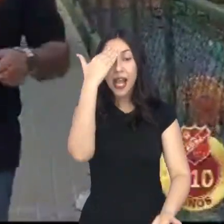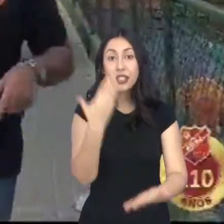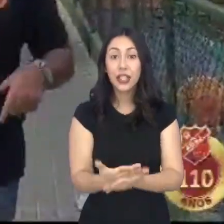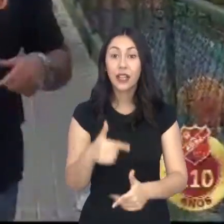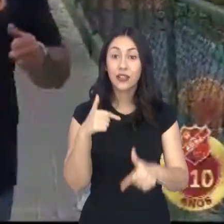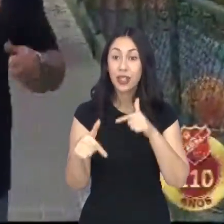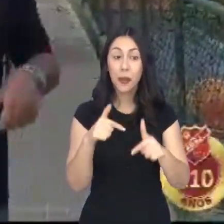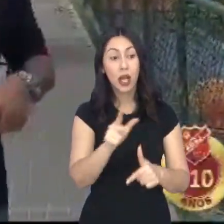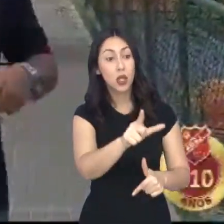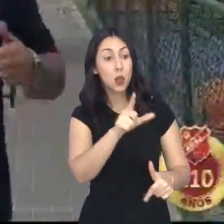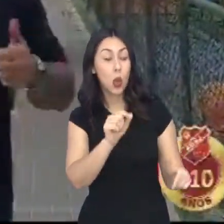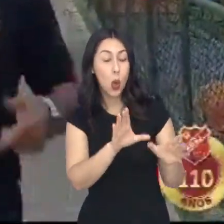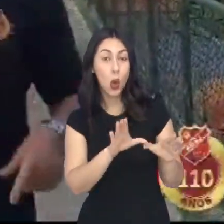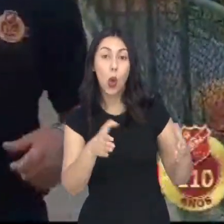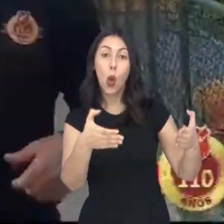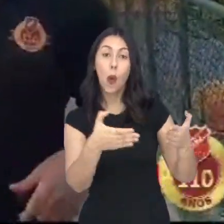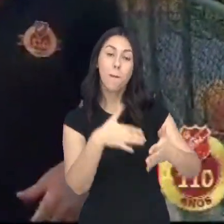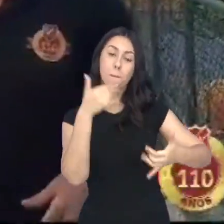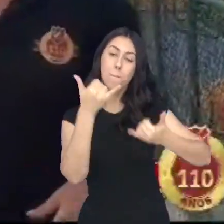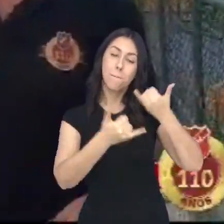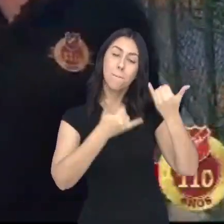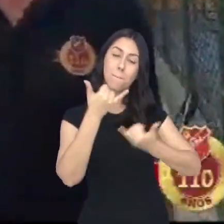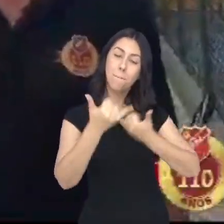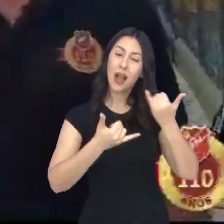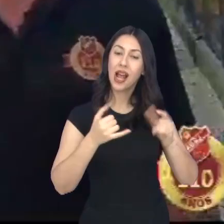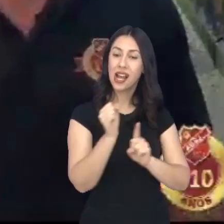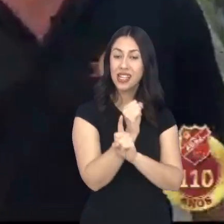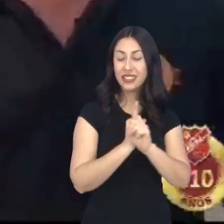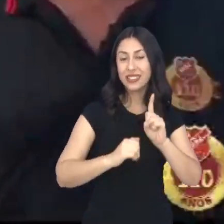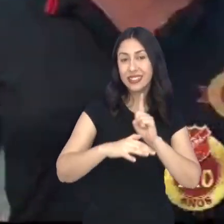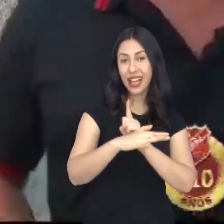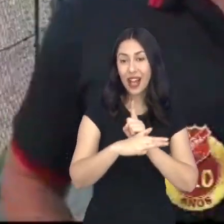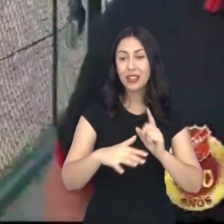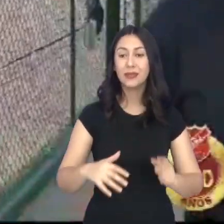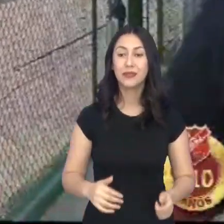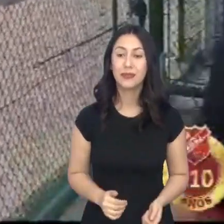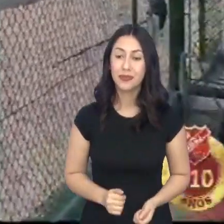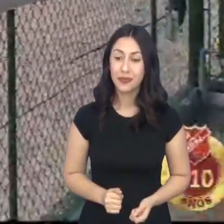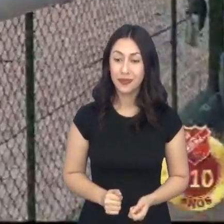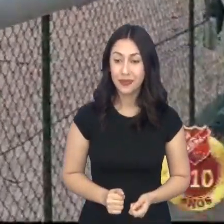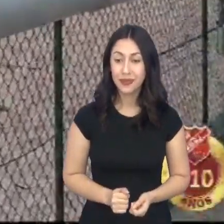nosso clube para seu refúgio de lazer e sociabilidade.